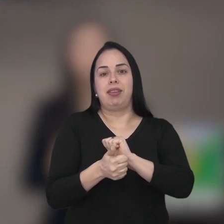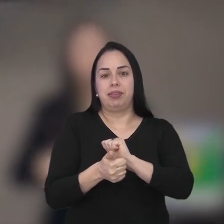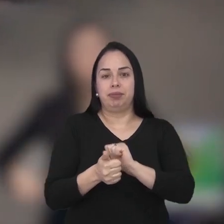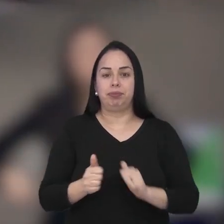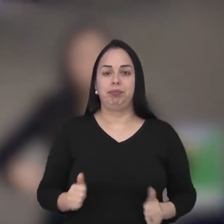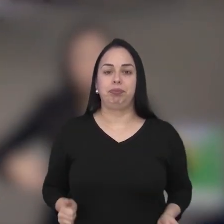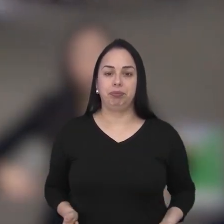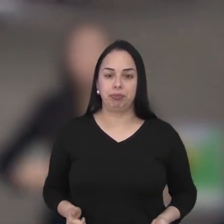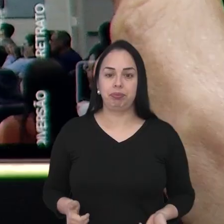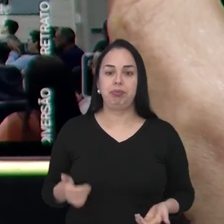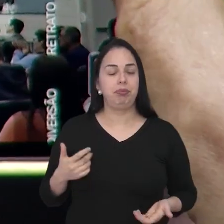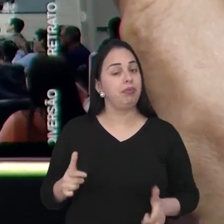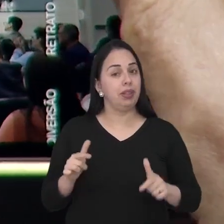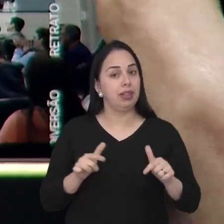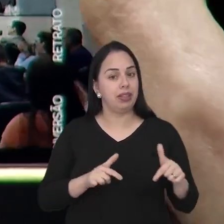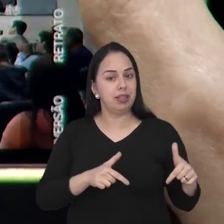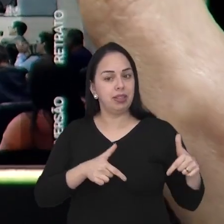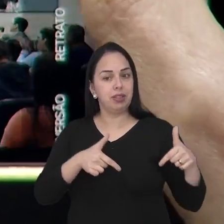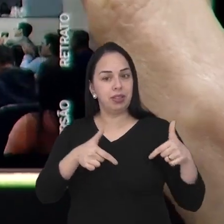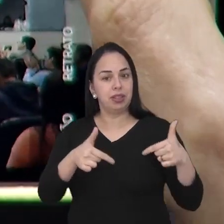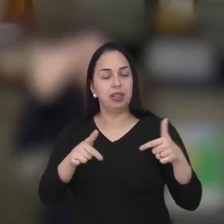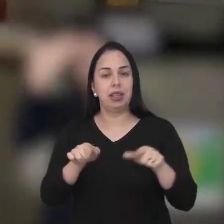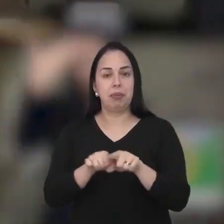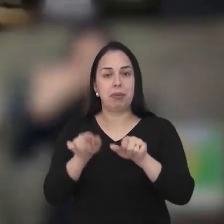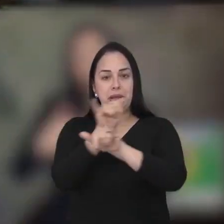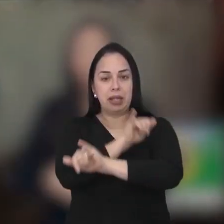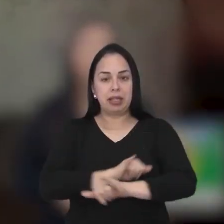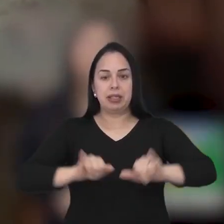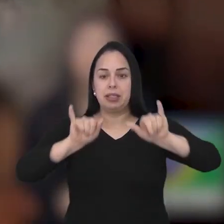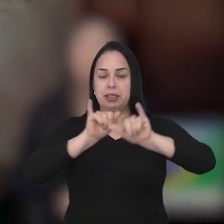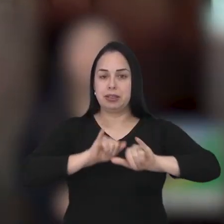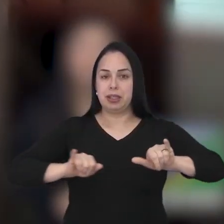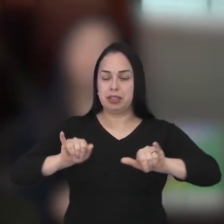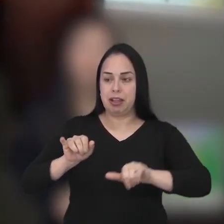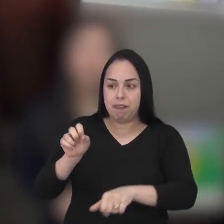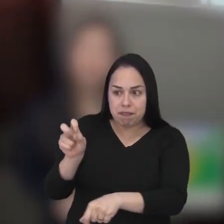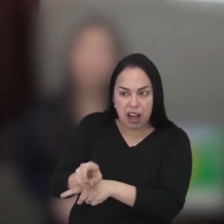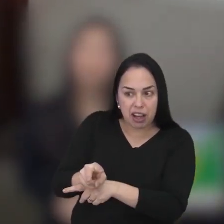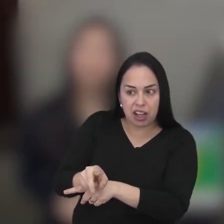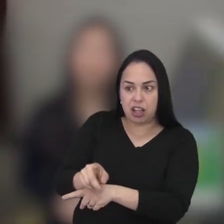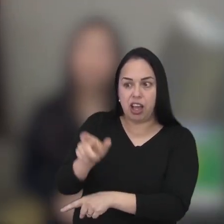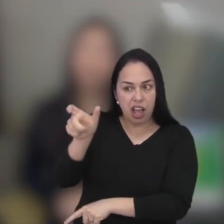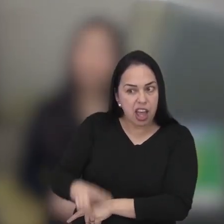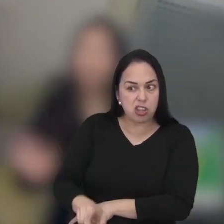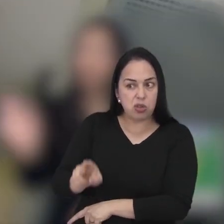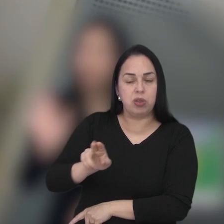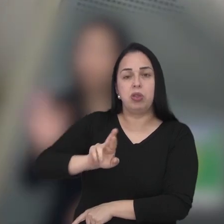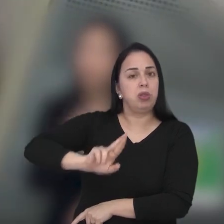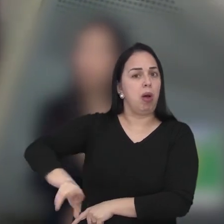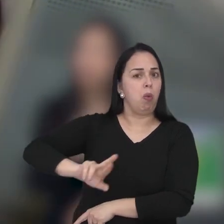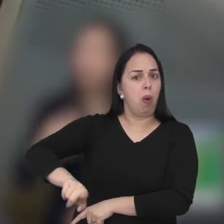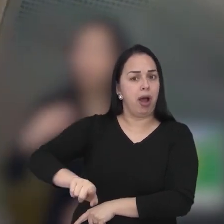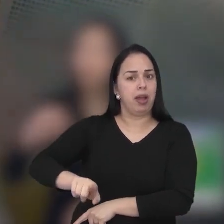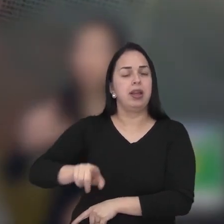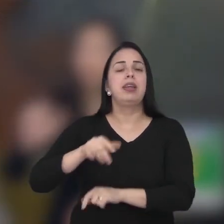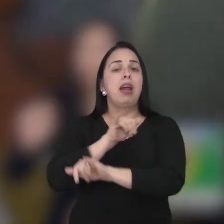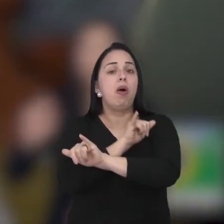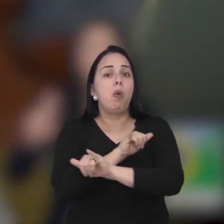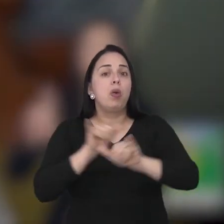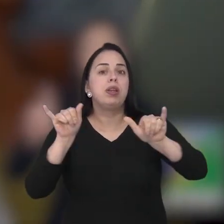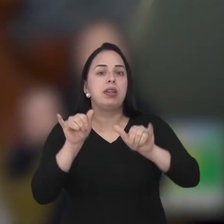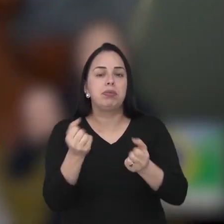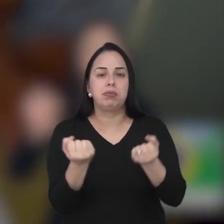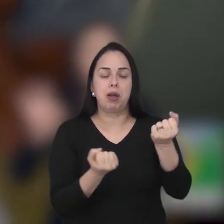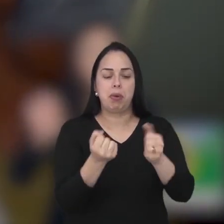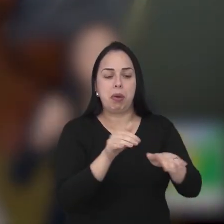esportivas e recreativas. Entre as ações está a campanha Essa Vaga Não É Sua, que visa orientar a